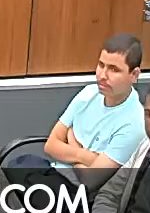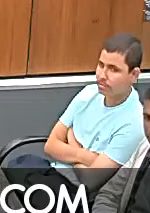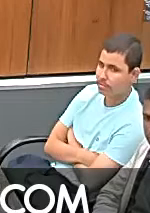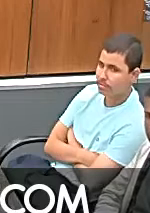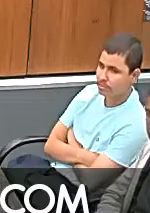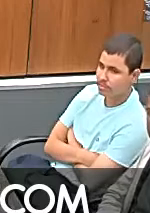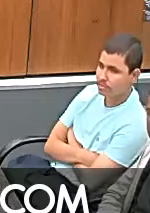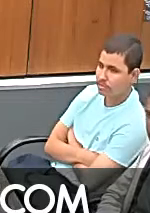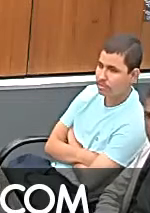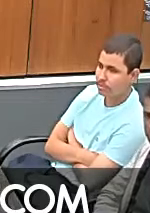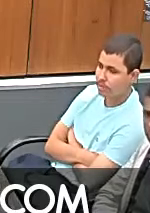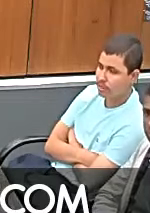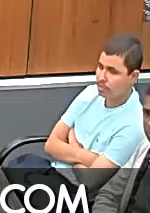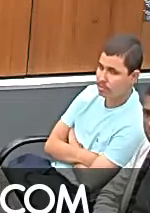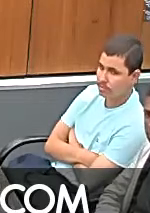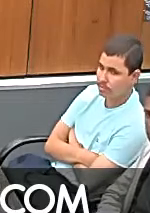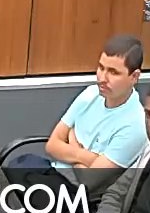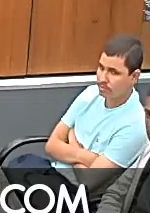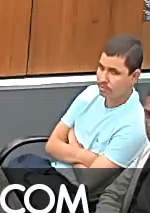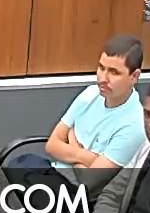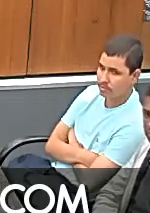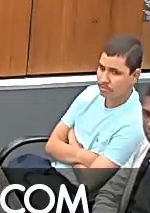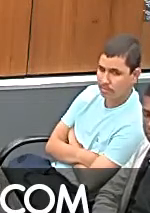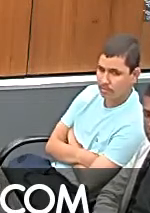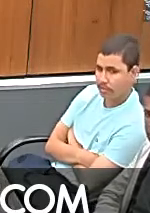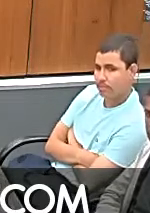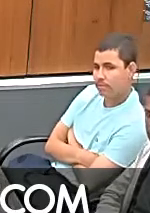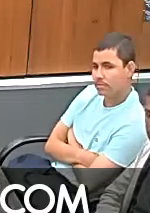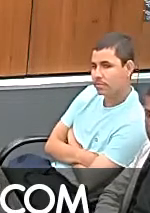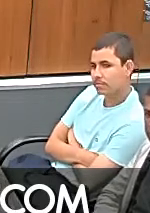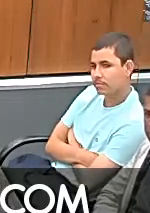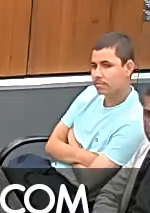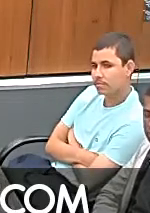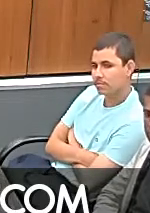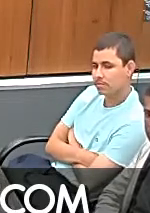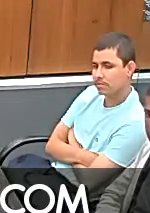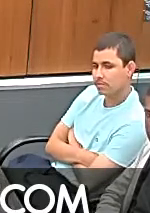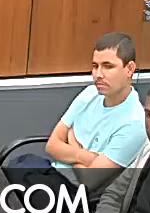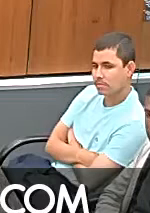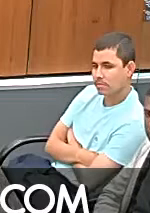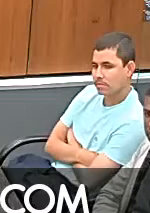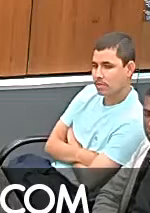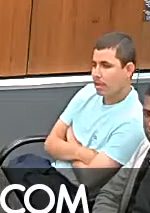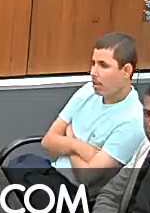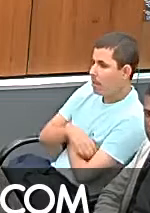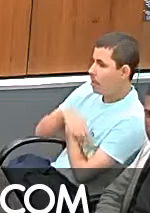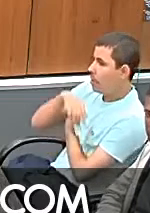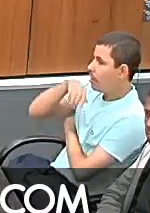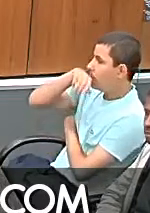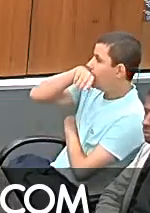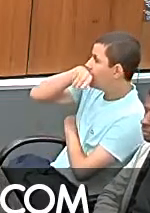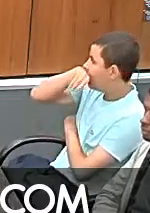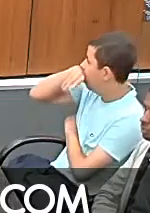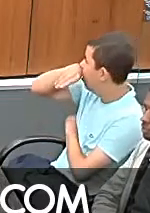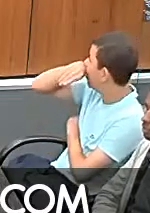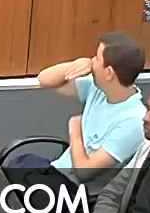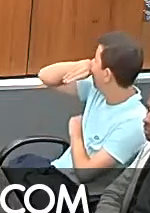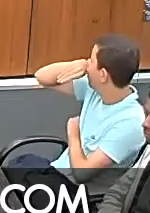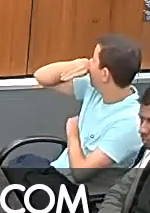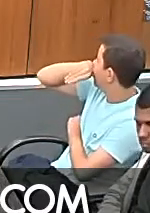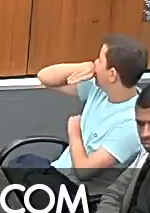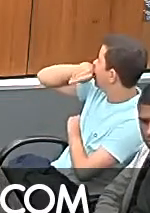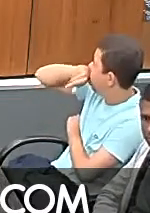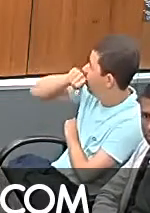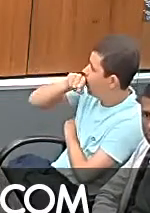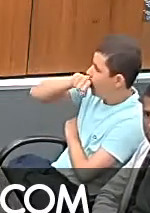surda ela é muito específica. Então, você tem que dar a oportunidade, mas ter paciência de esperar, né, que